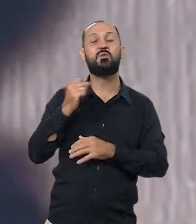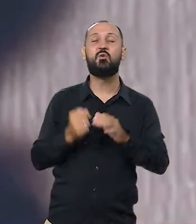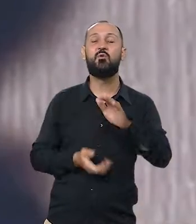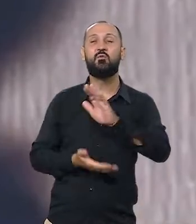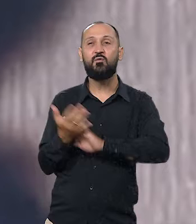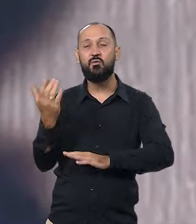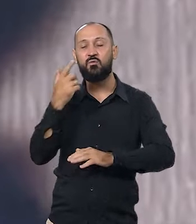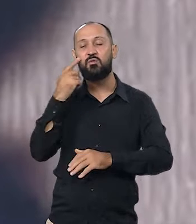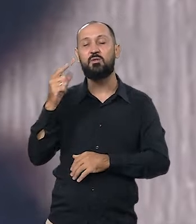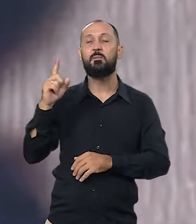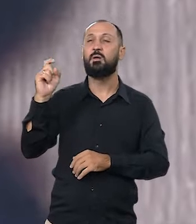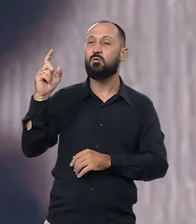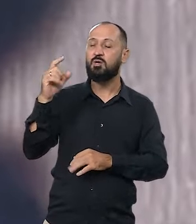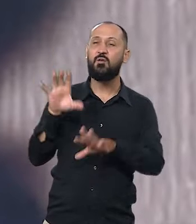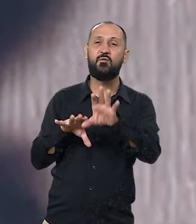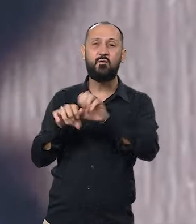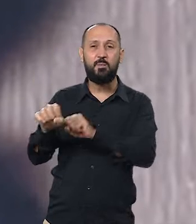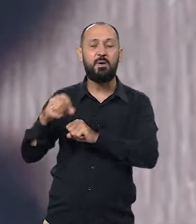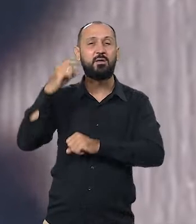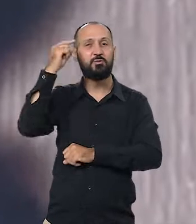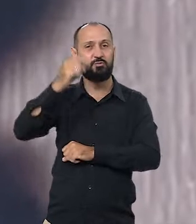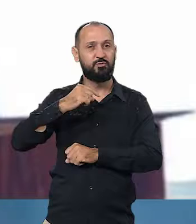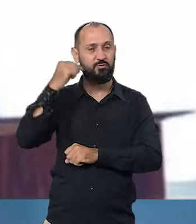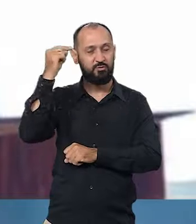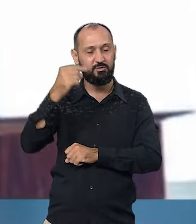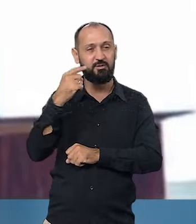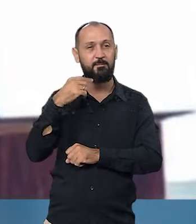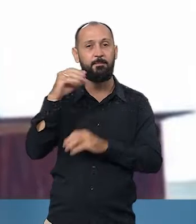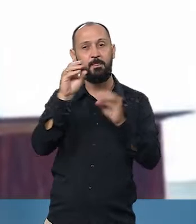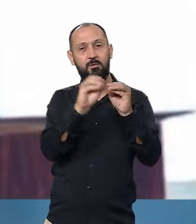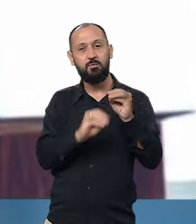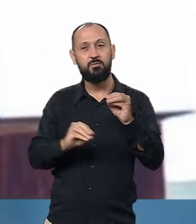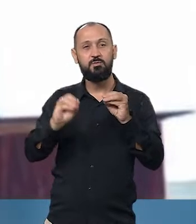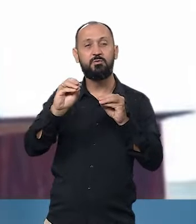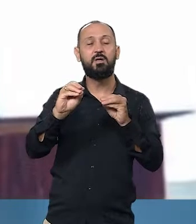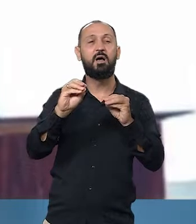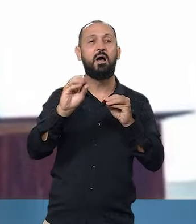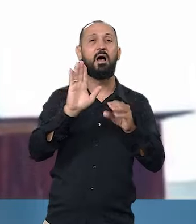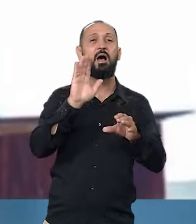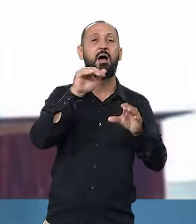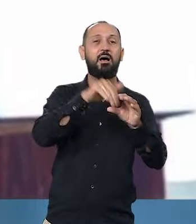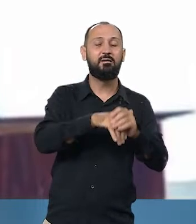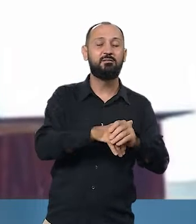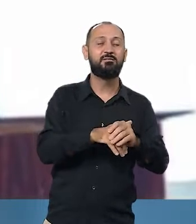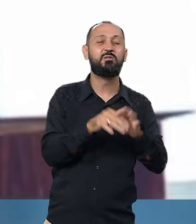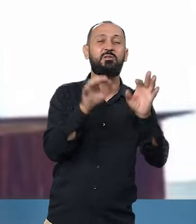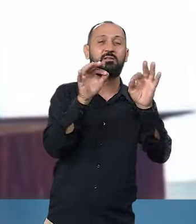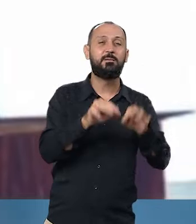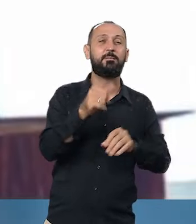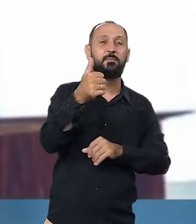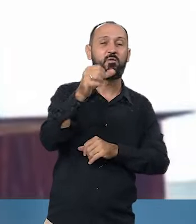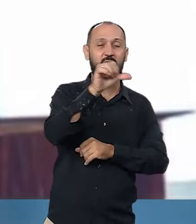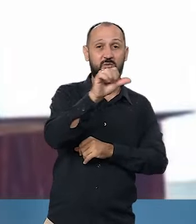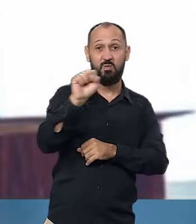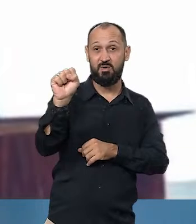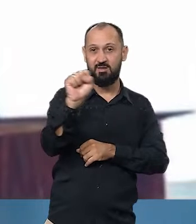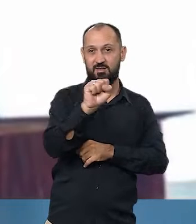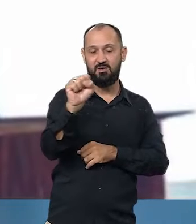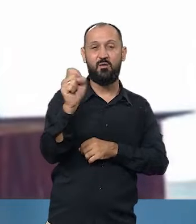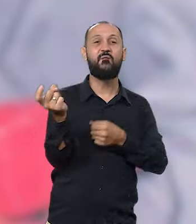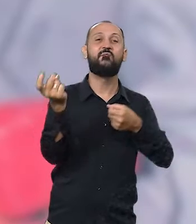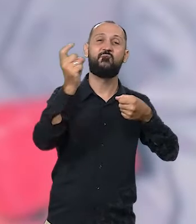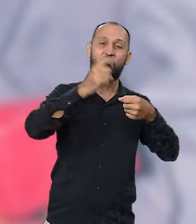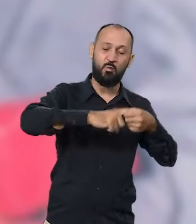para Dourados, estudasse, me formasse em Direito e com prorrogação de mandato as eleições caíssem exatamente em